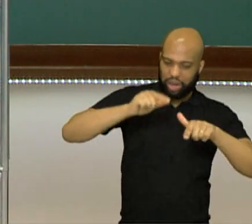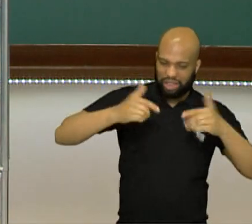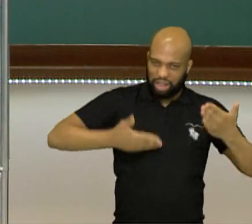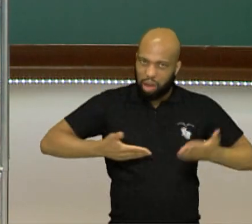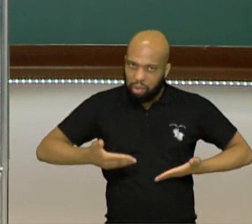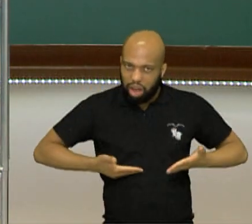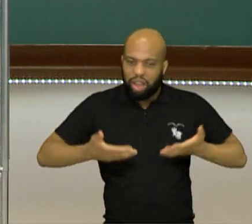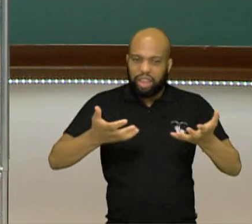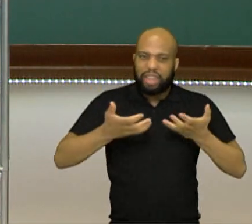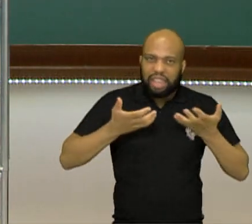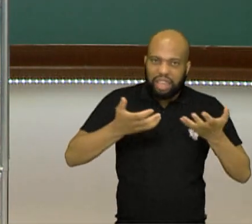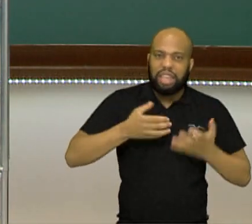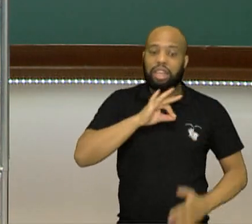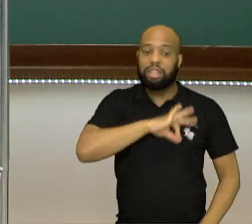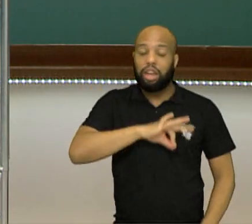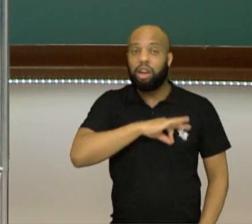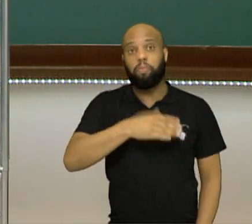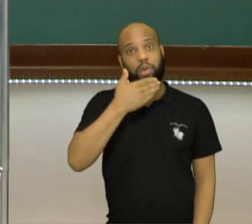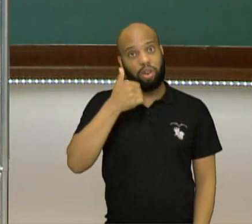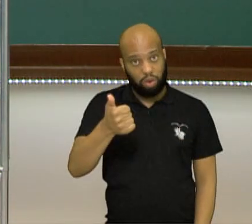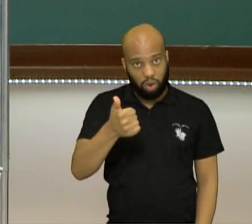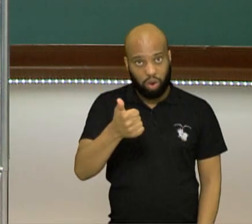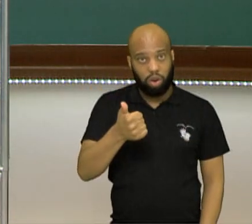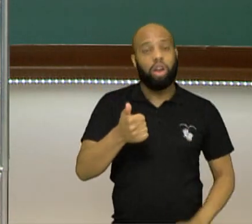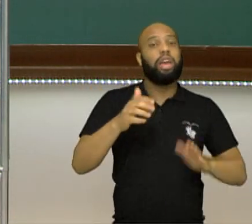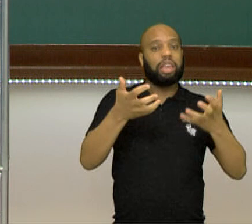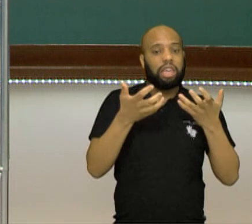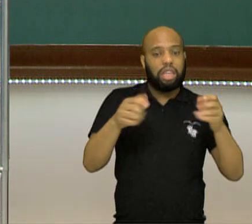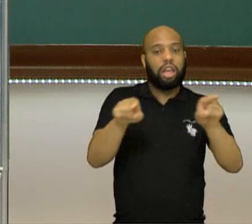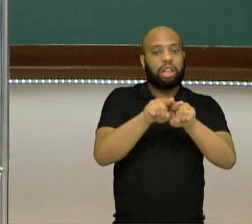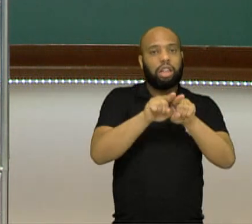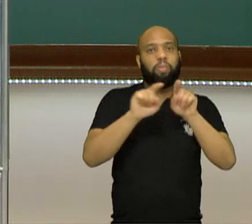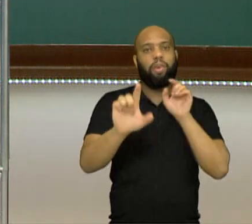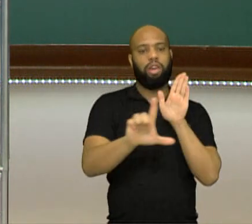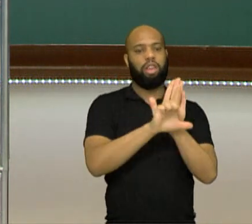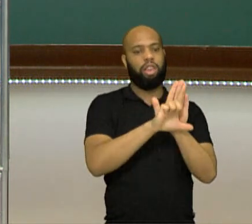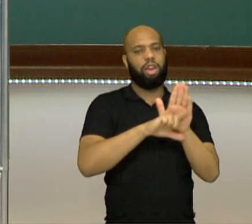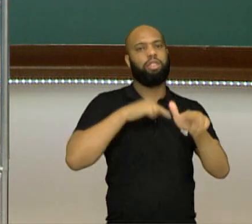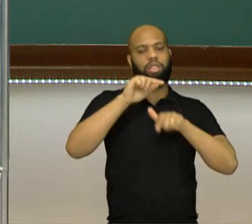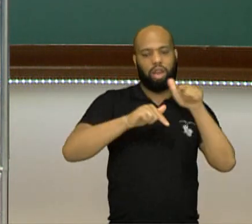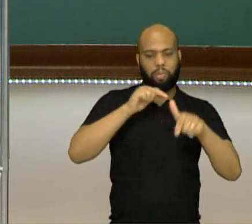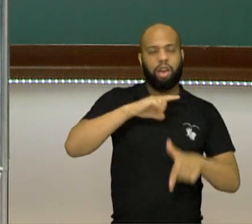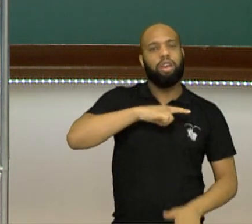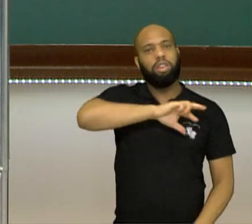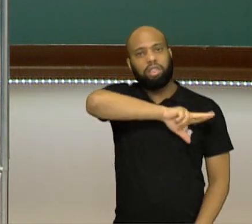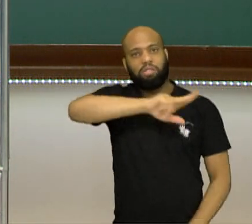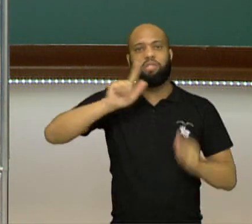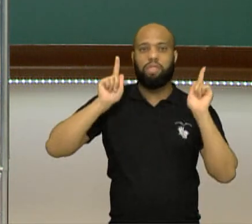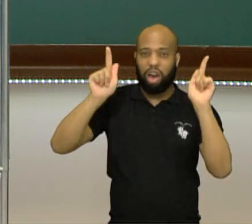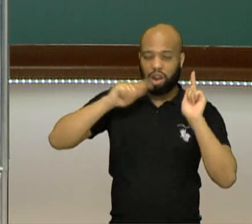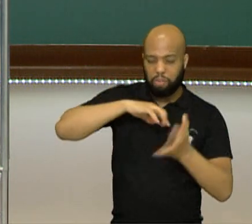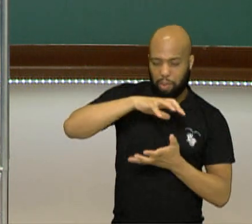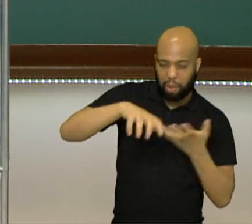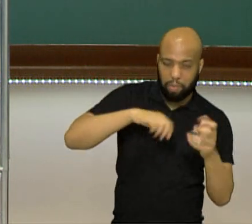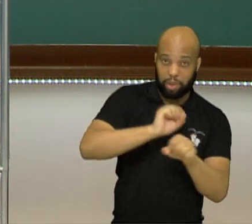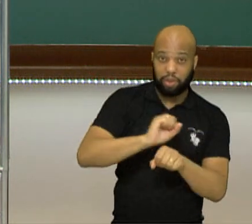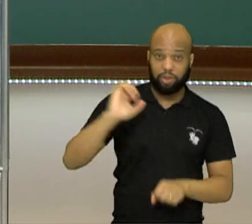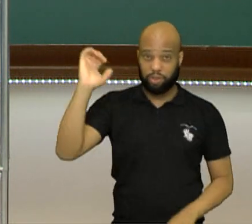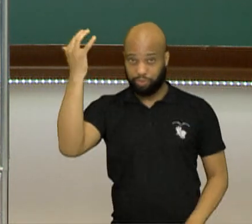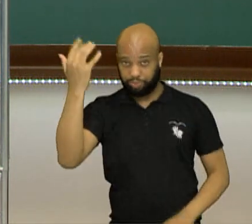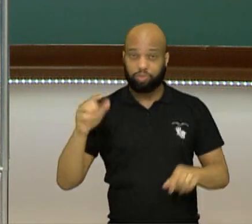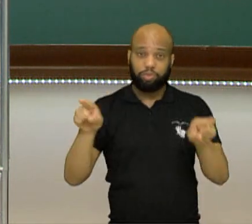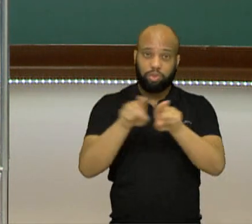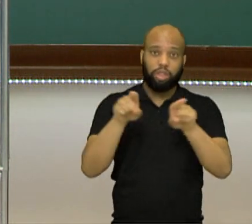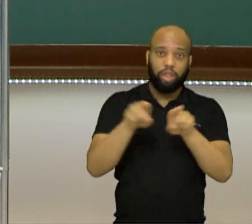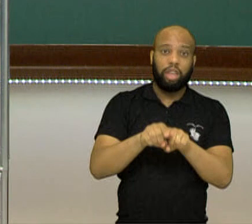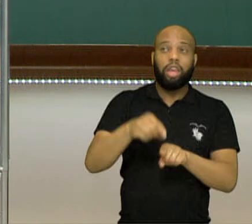trabalho, melhores salários, por leis trabalhistas. Então, muitas greves acontecendo. É um cenário também da chegada de